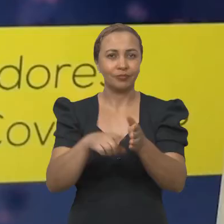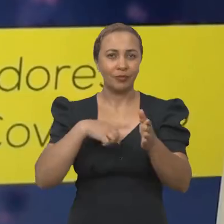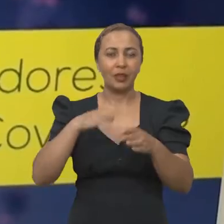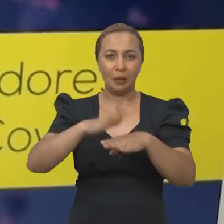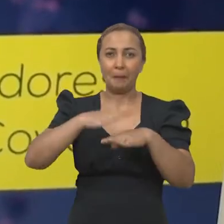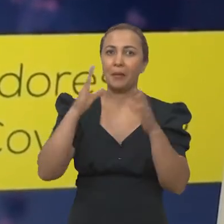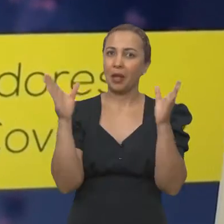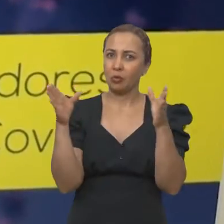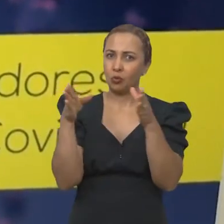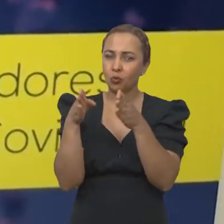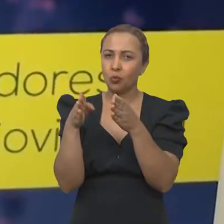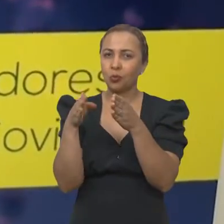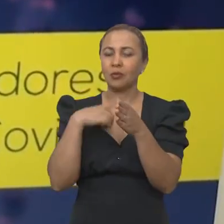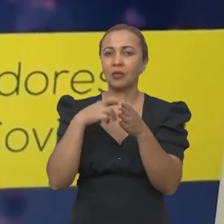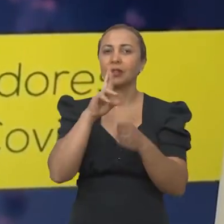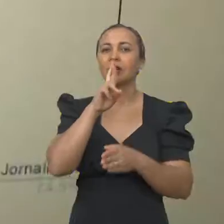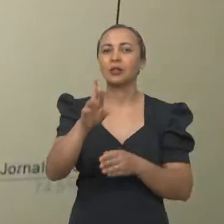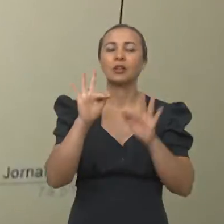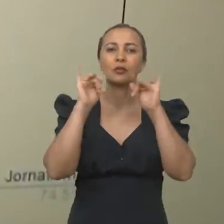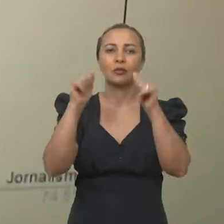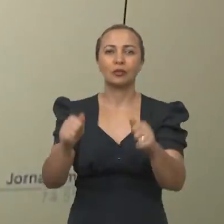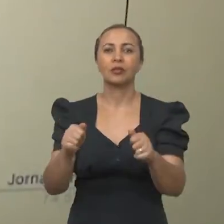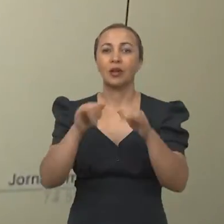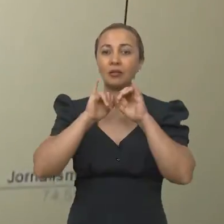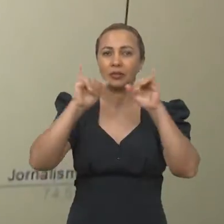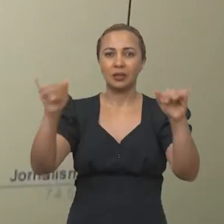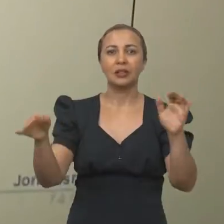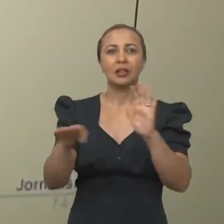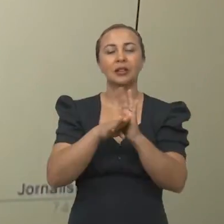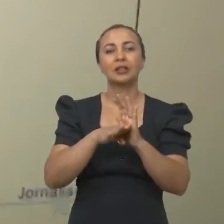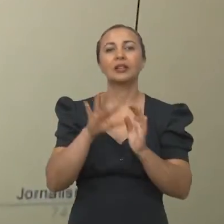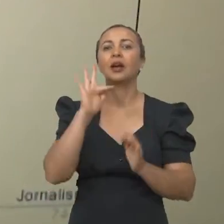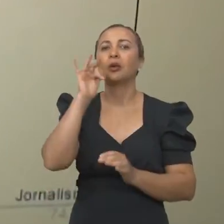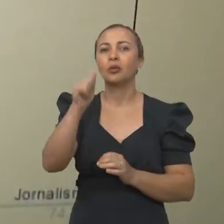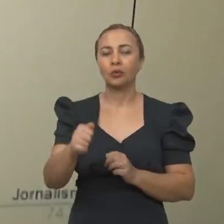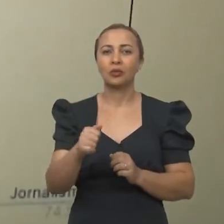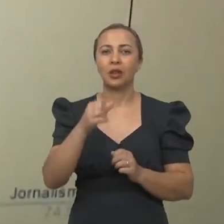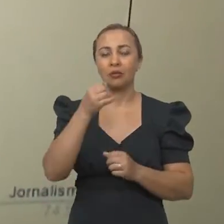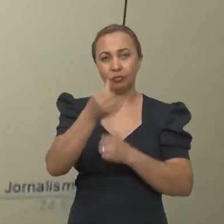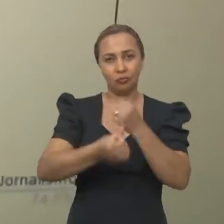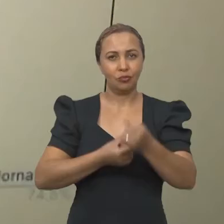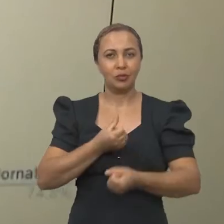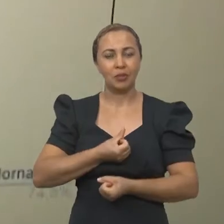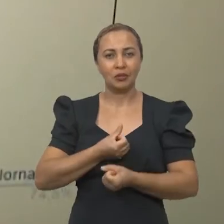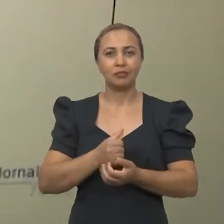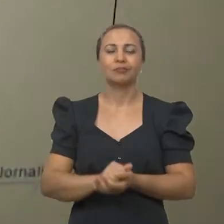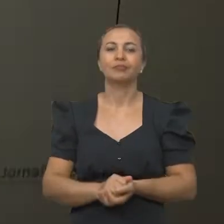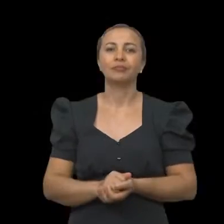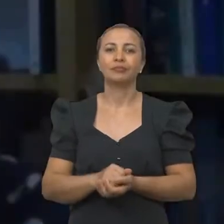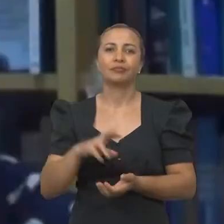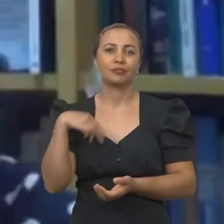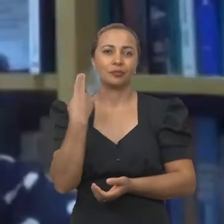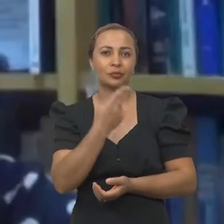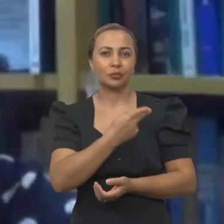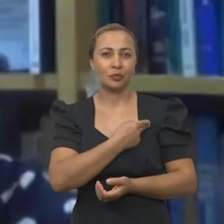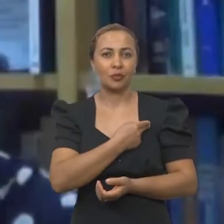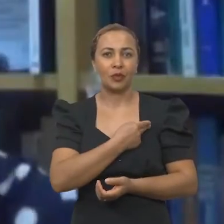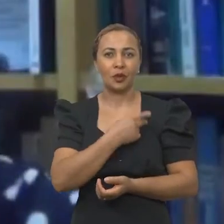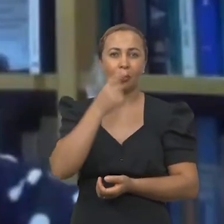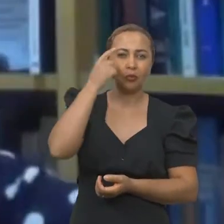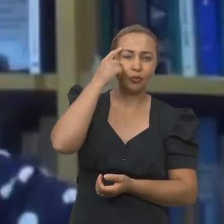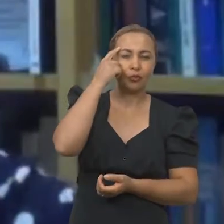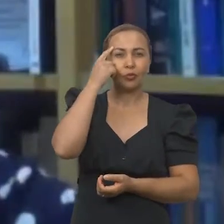ainda terá mais uma etapa e deve ter os resultados finais divulgados até o final deste semestre. A